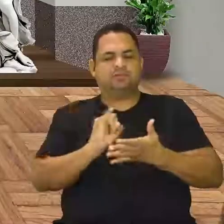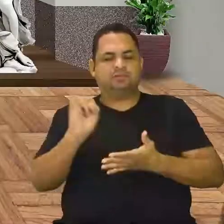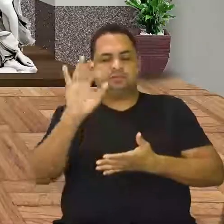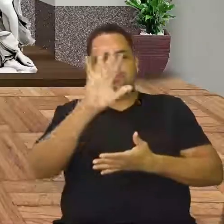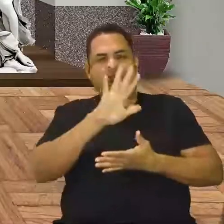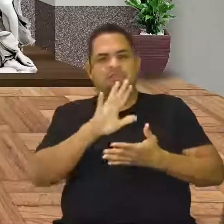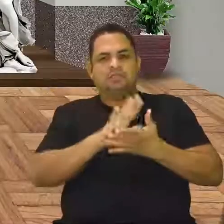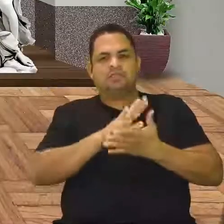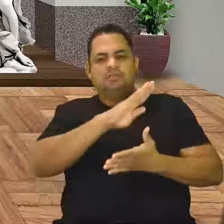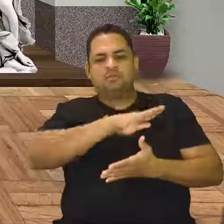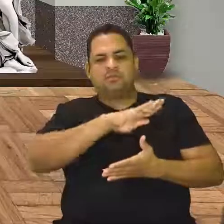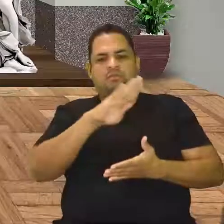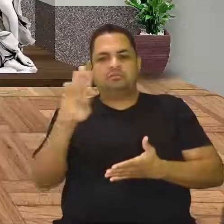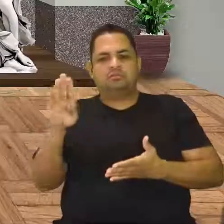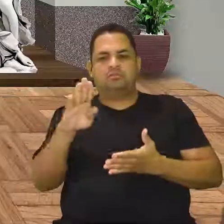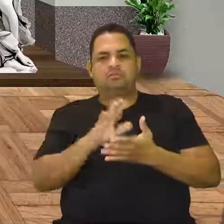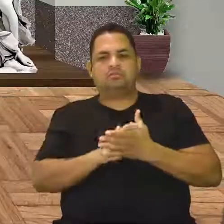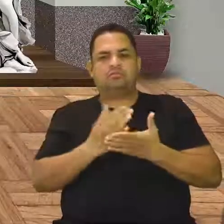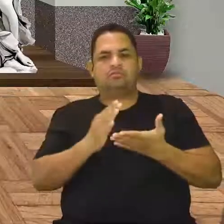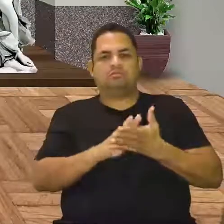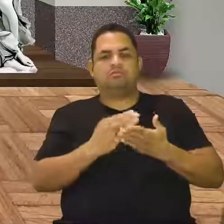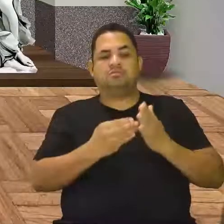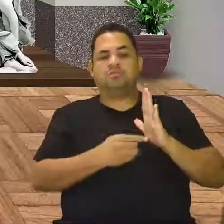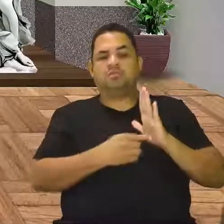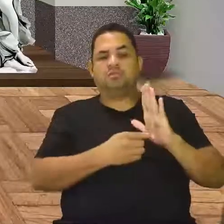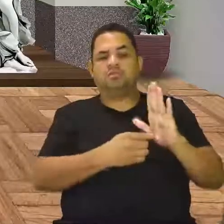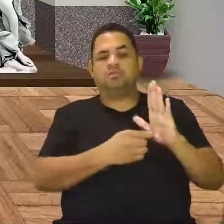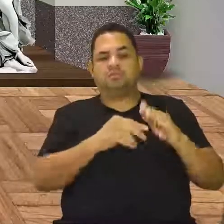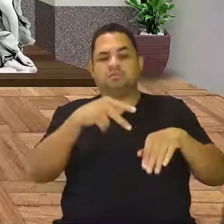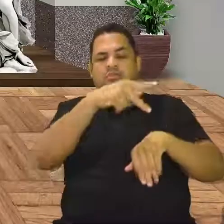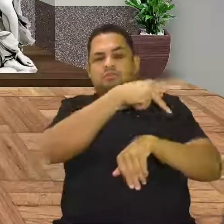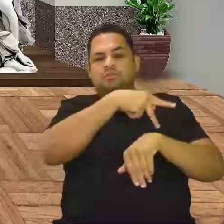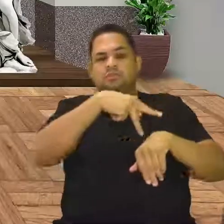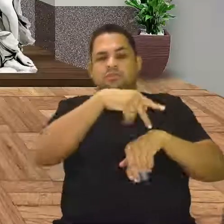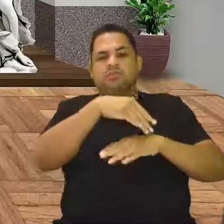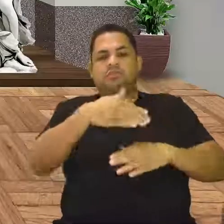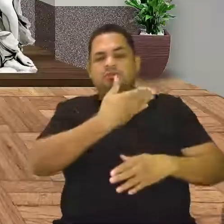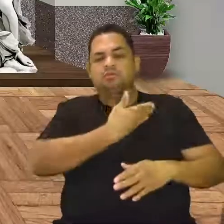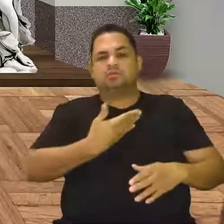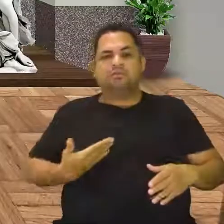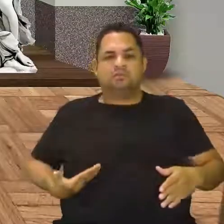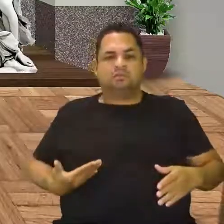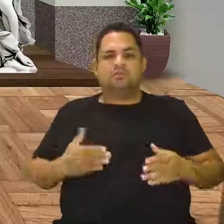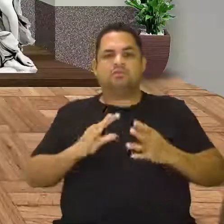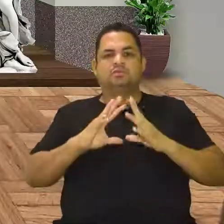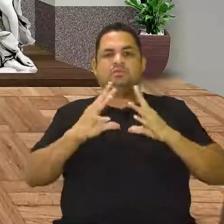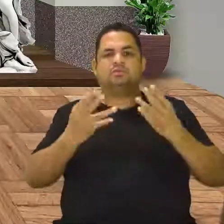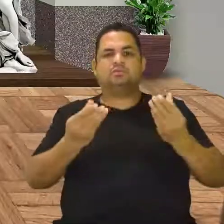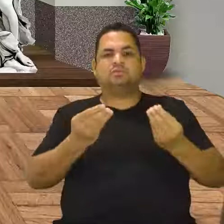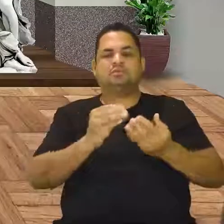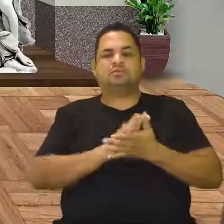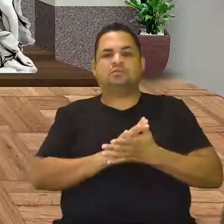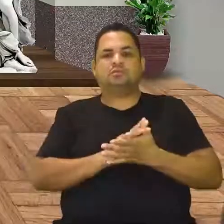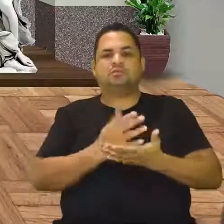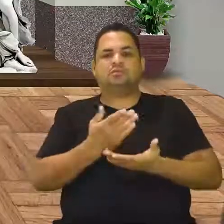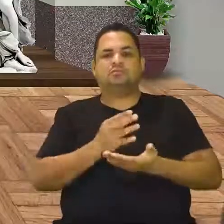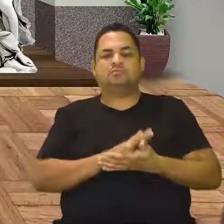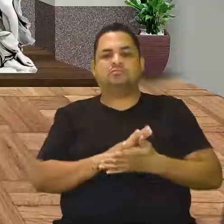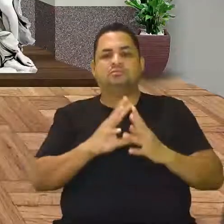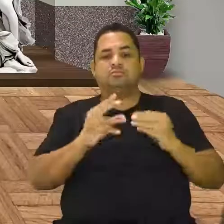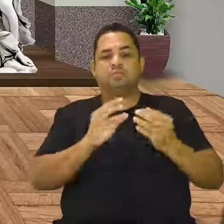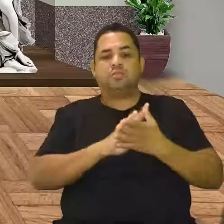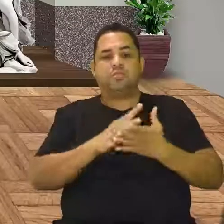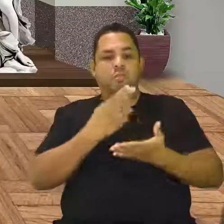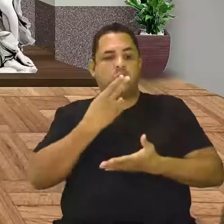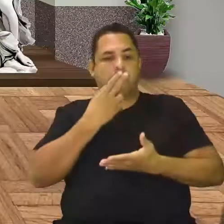de Mussolini sendo exposto em praça pública era tudo isso que ajuda não queria